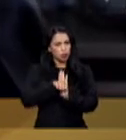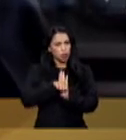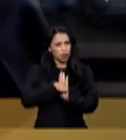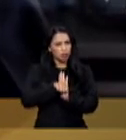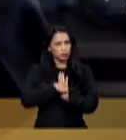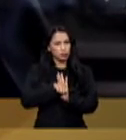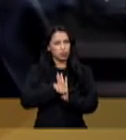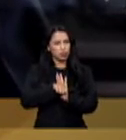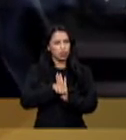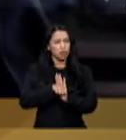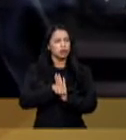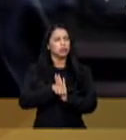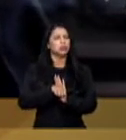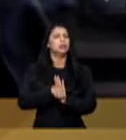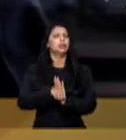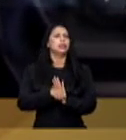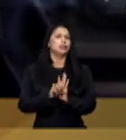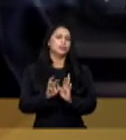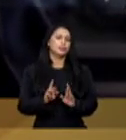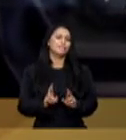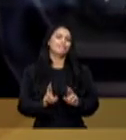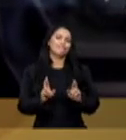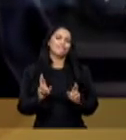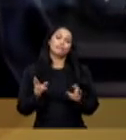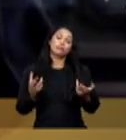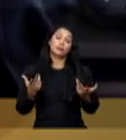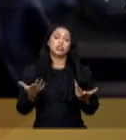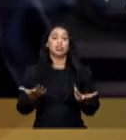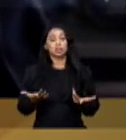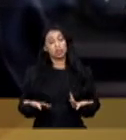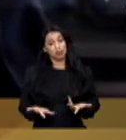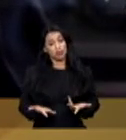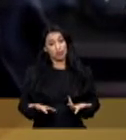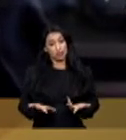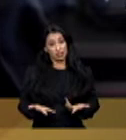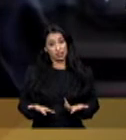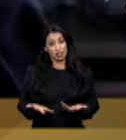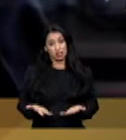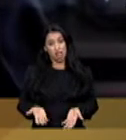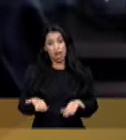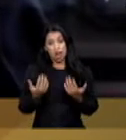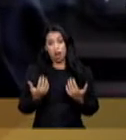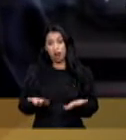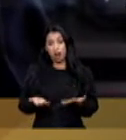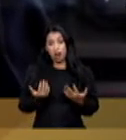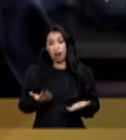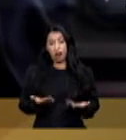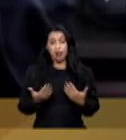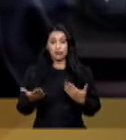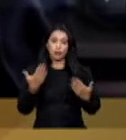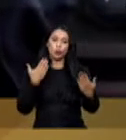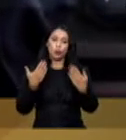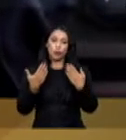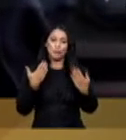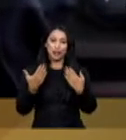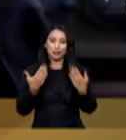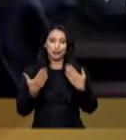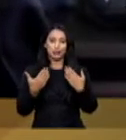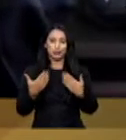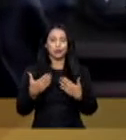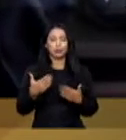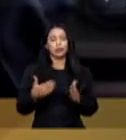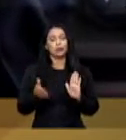definição bastante diferente e bastante atenuada em relação à que nós estamos tratando